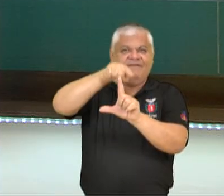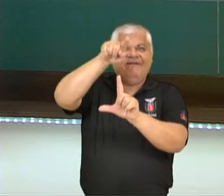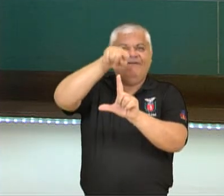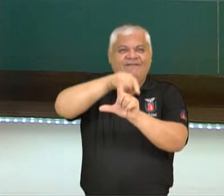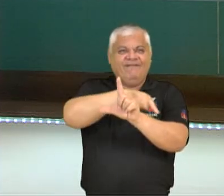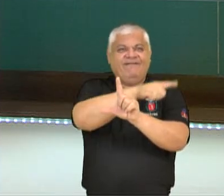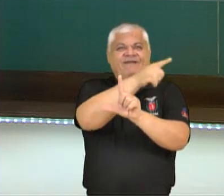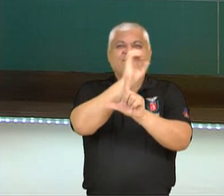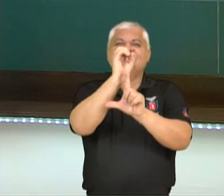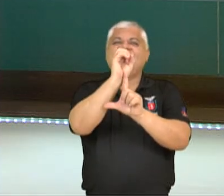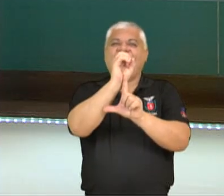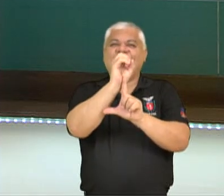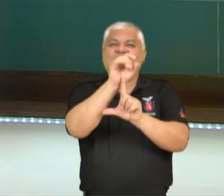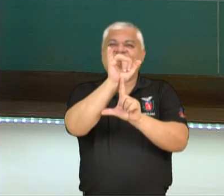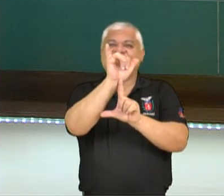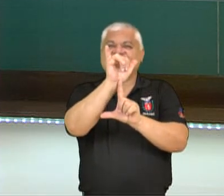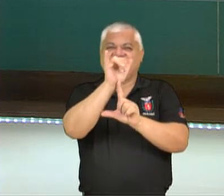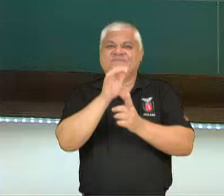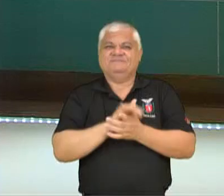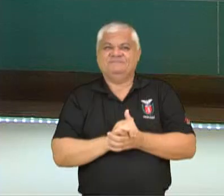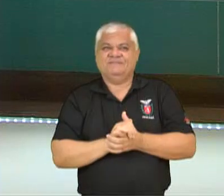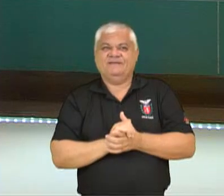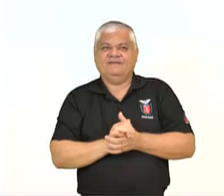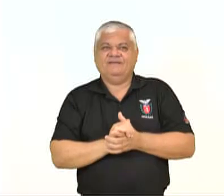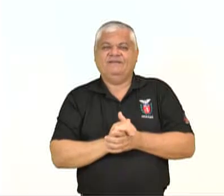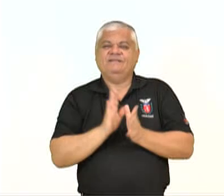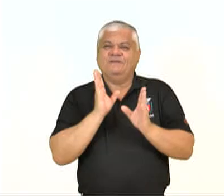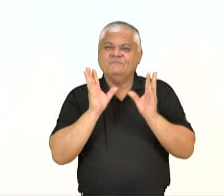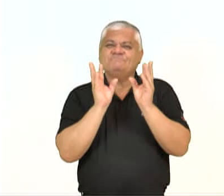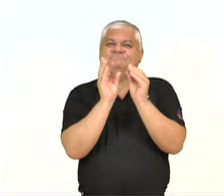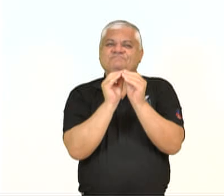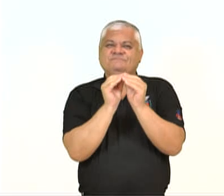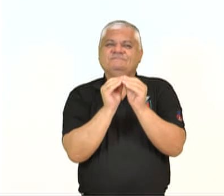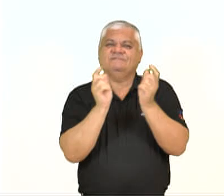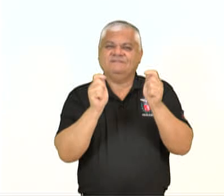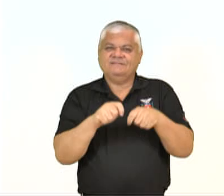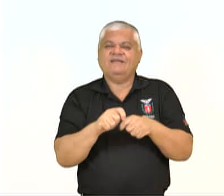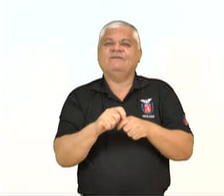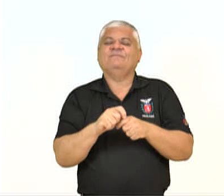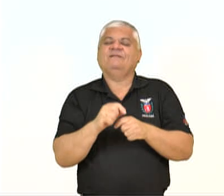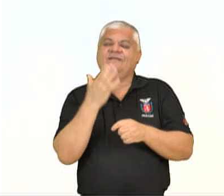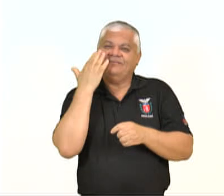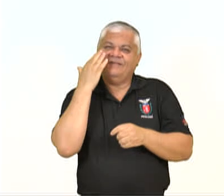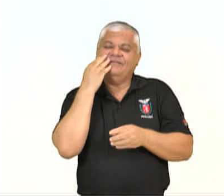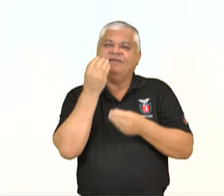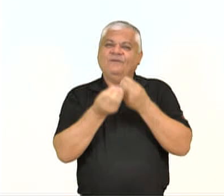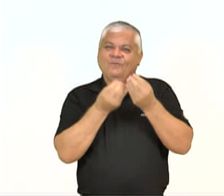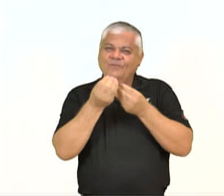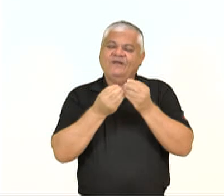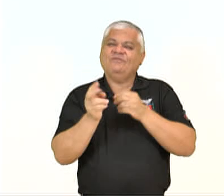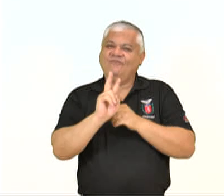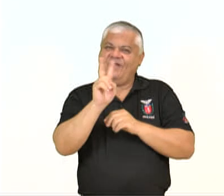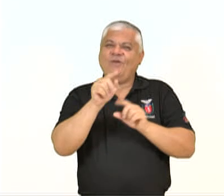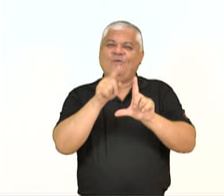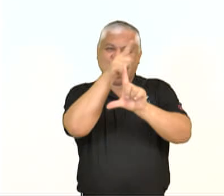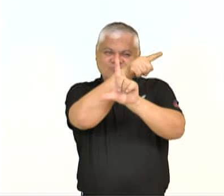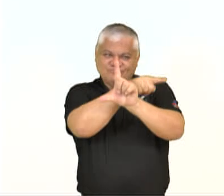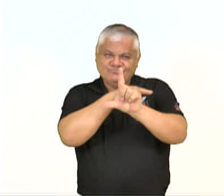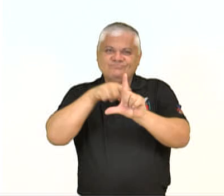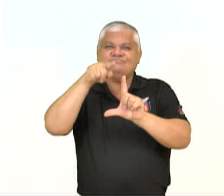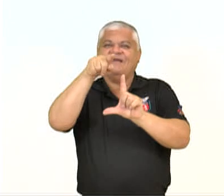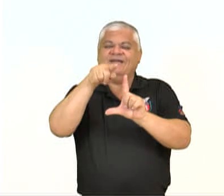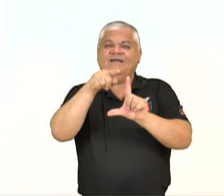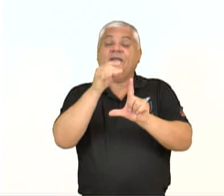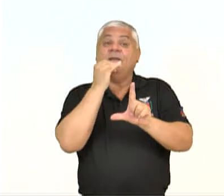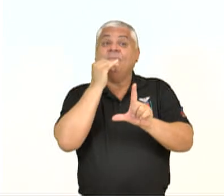0 no y. Com isso, a gente consegue determinar as coordenadas do vértice. Lembrando que